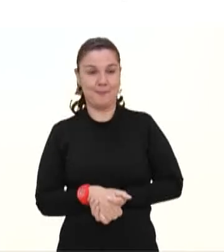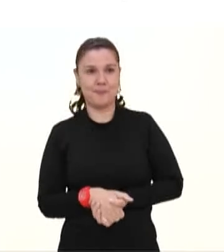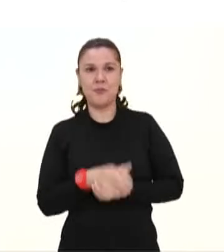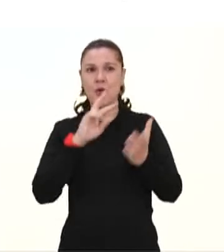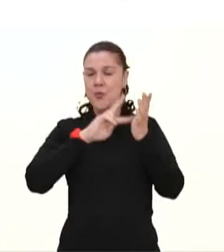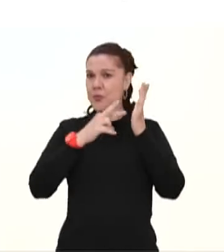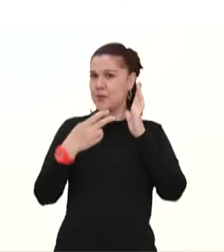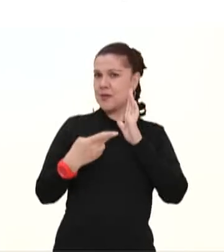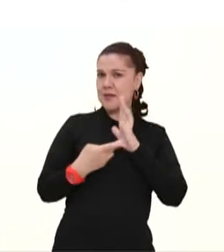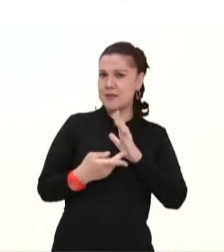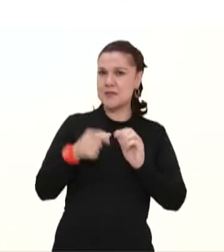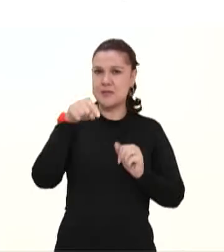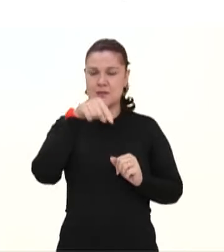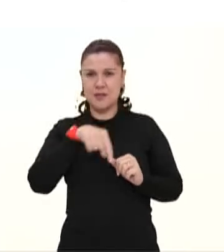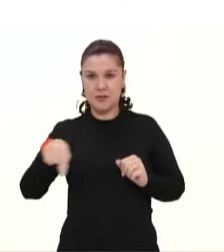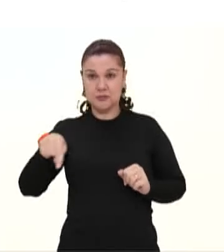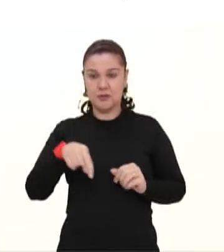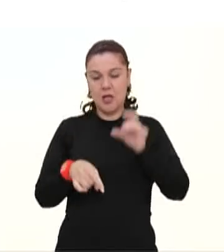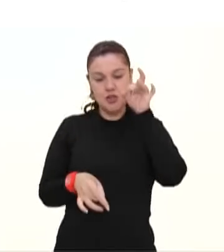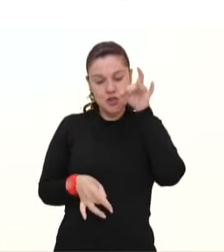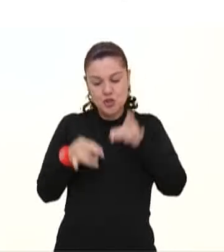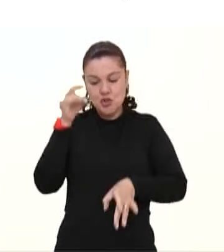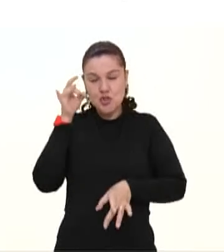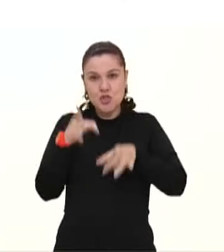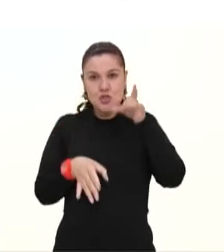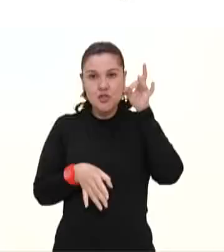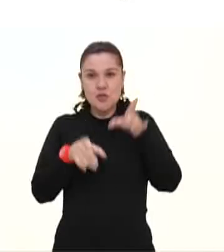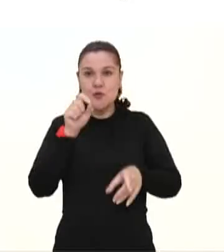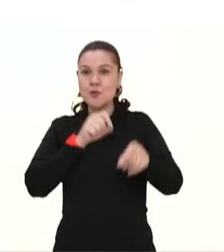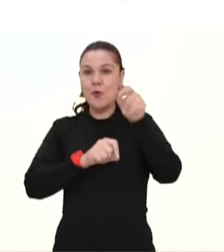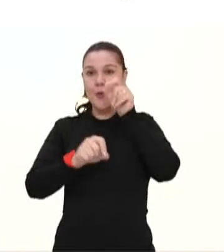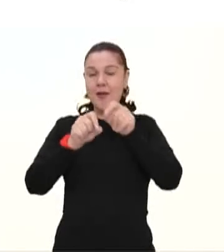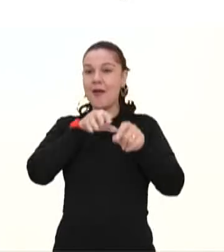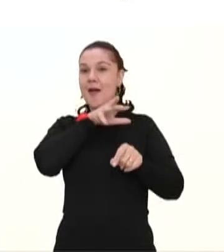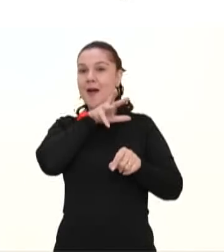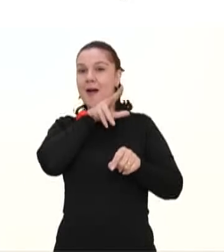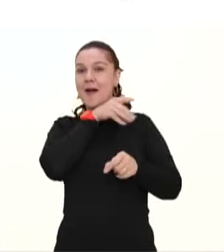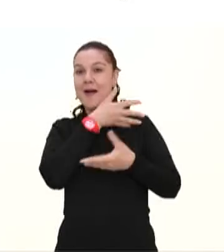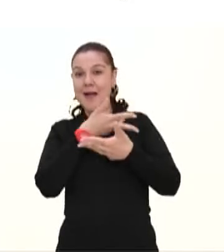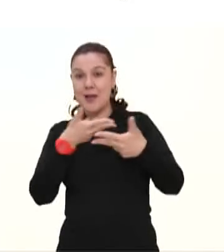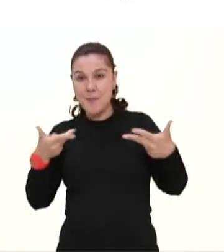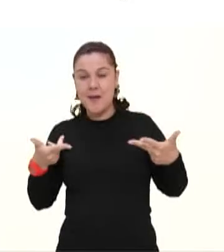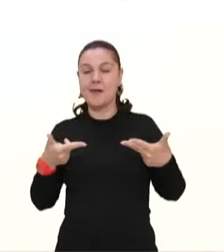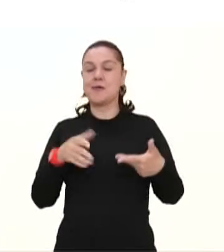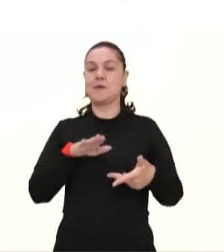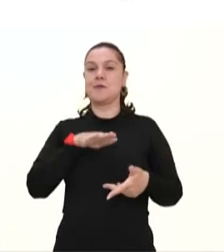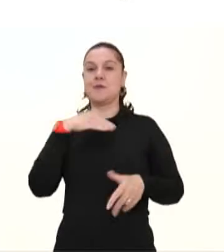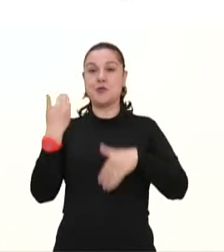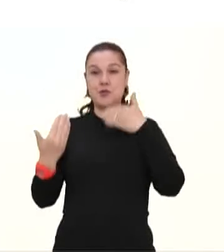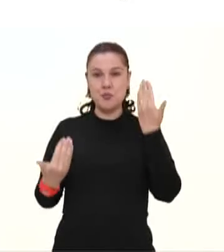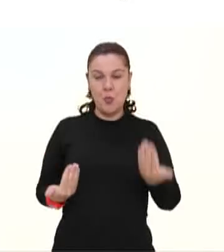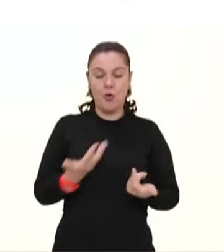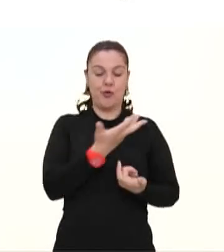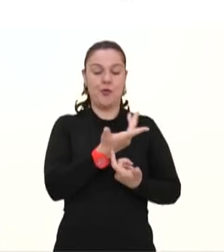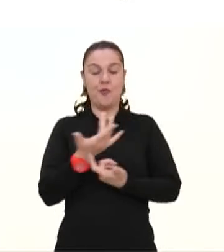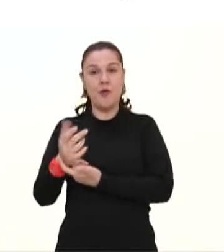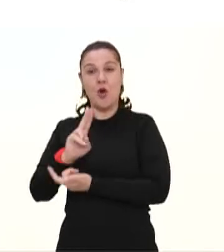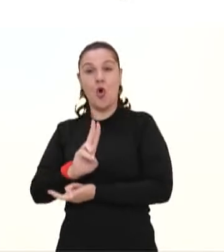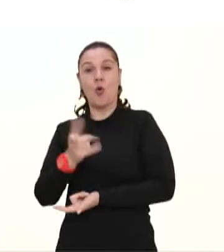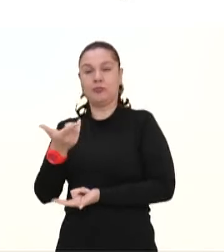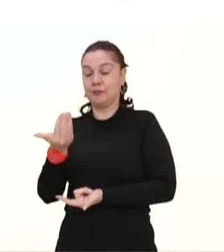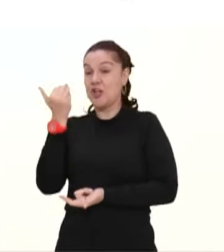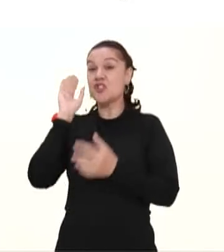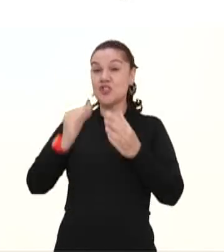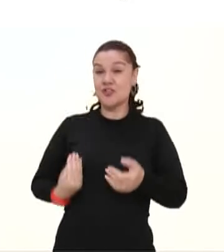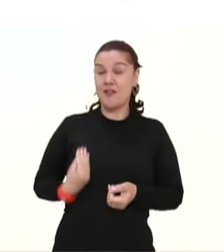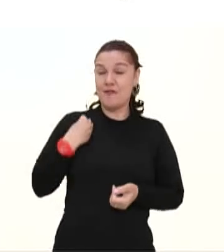que são os fósseis? Os fósseis são restos ou vestígios de animais, vegetais ou outros organismos que já viveram há milhões de